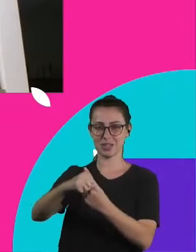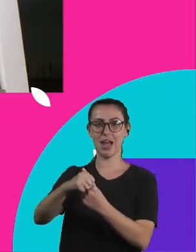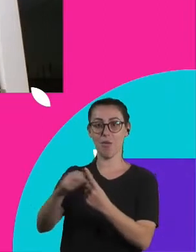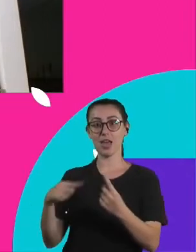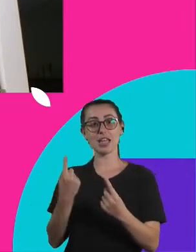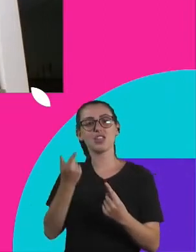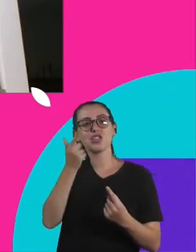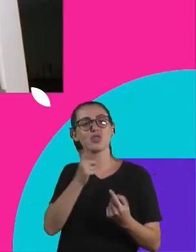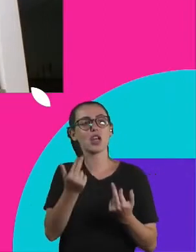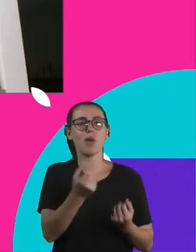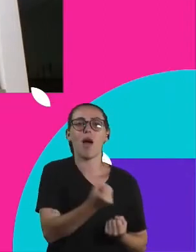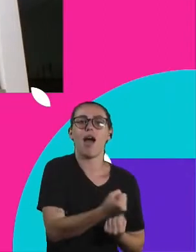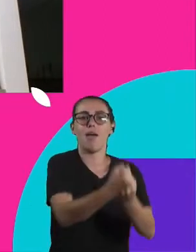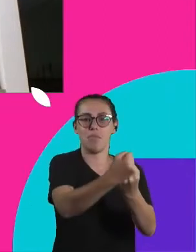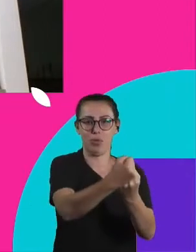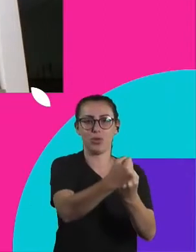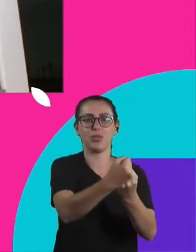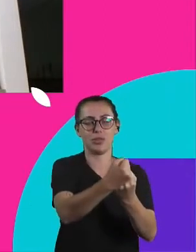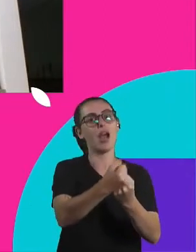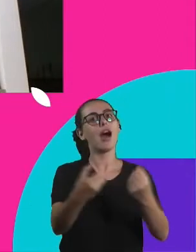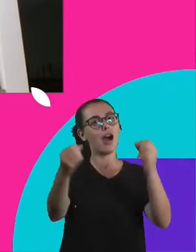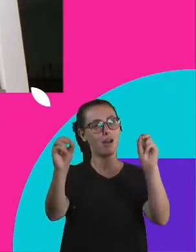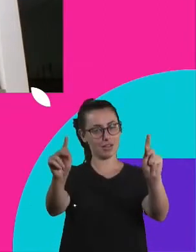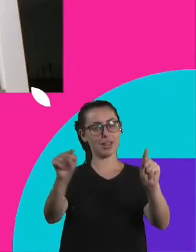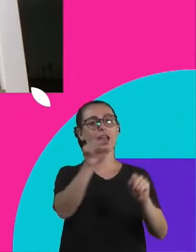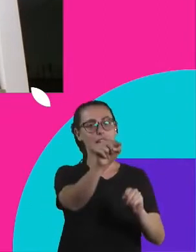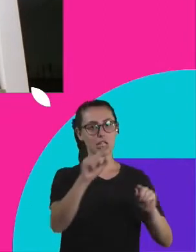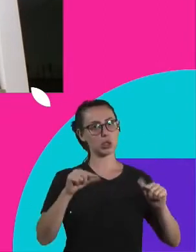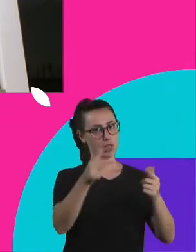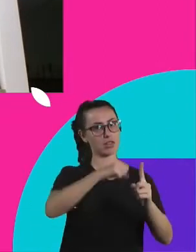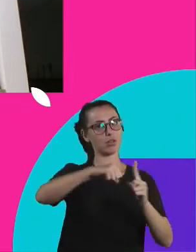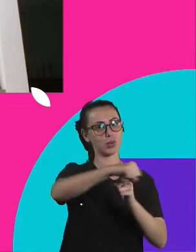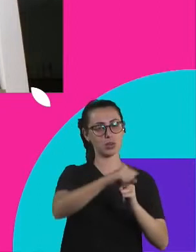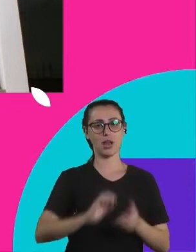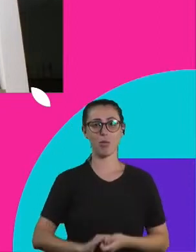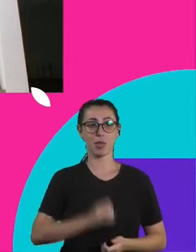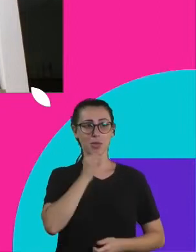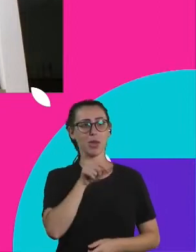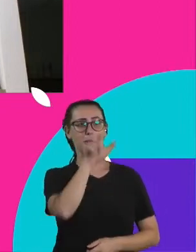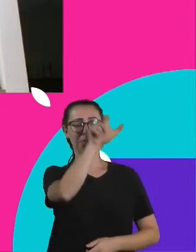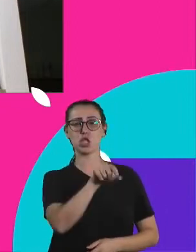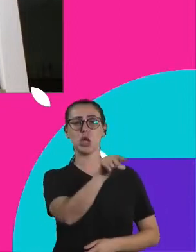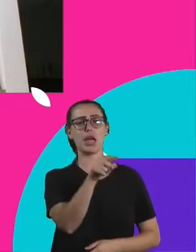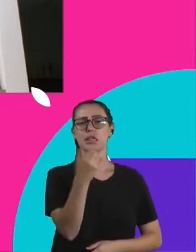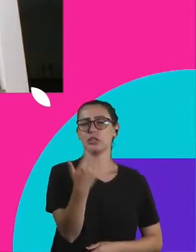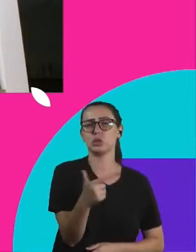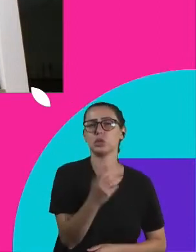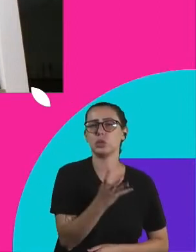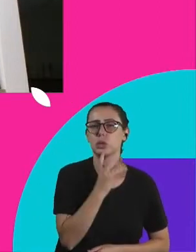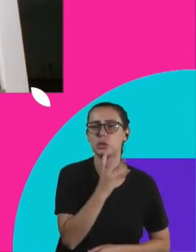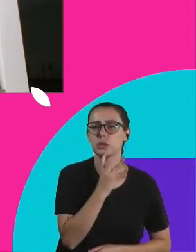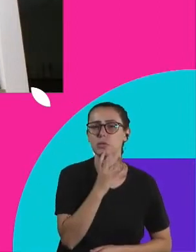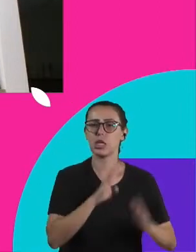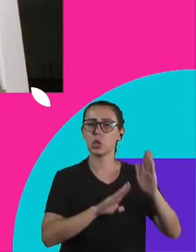você está permitindo que aquela pessoa, apesar dela não ter conhecimento de mercado, de bolsas de valores, de nada disso,